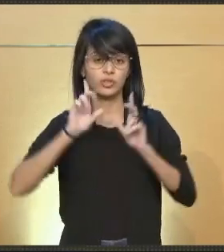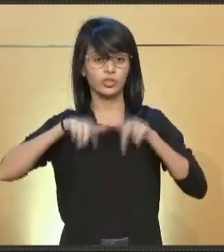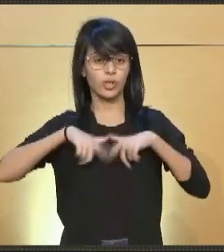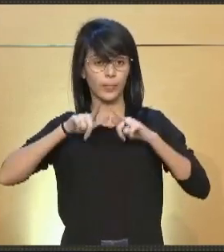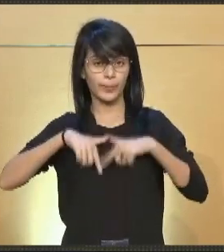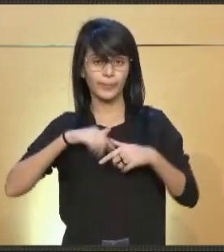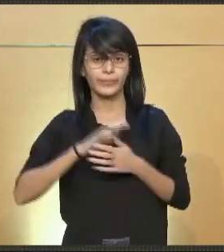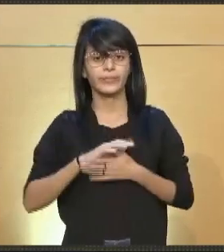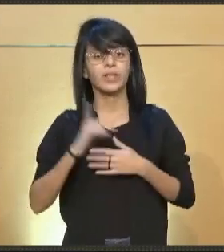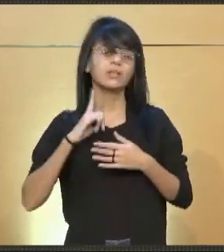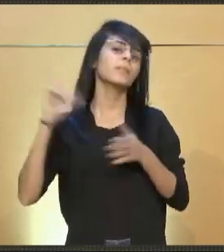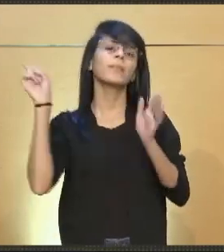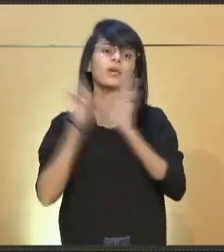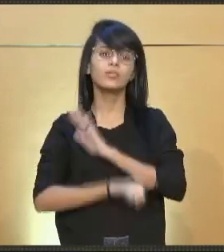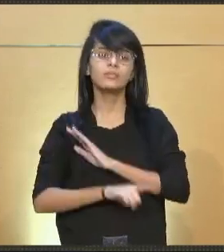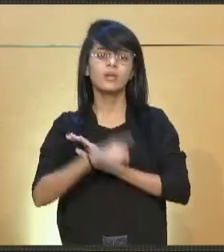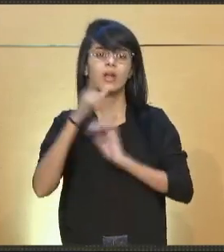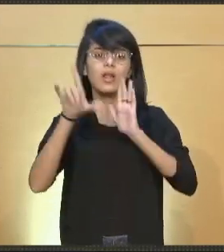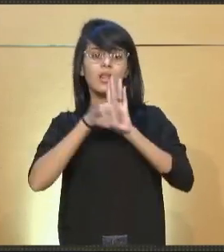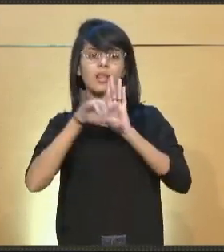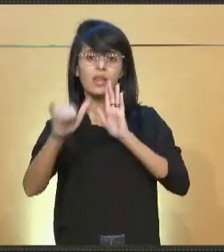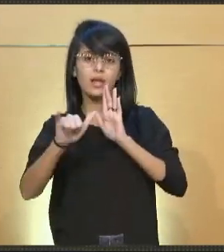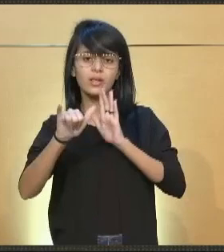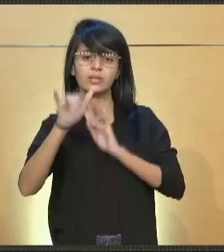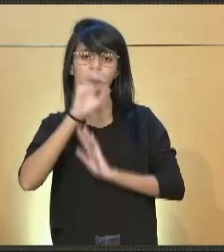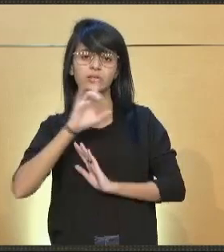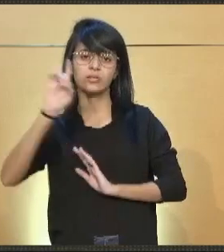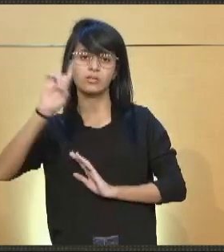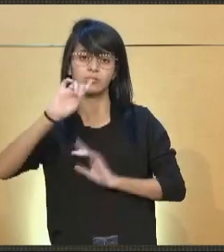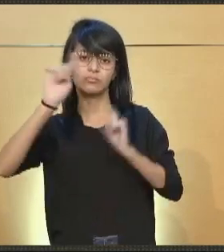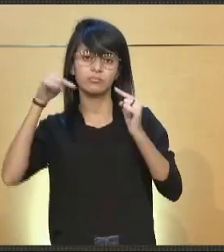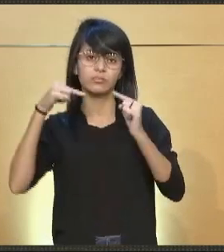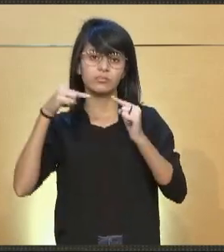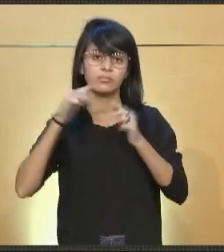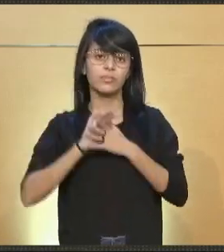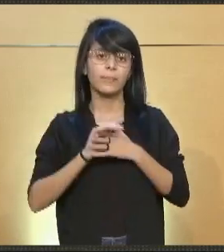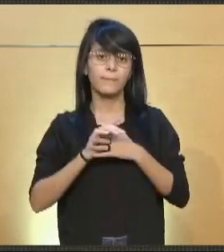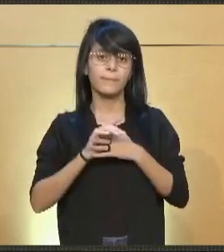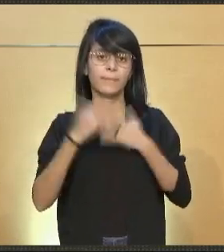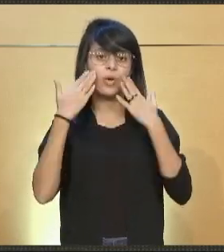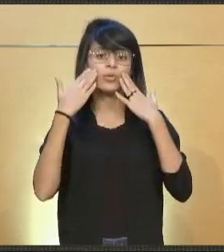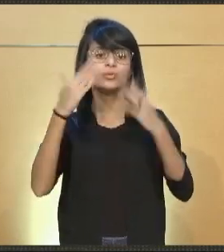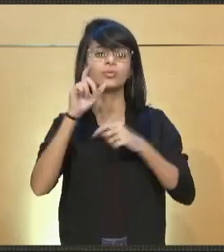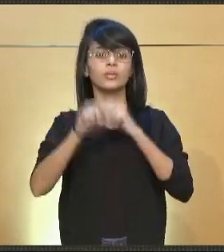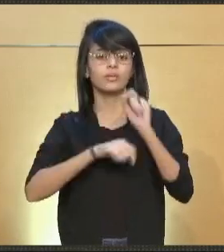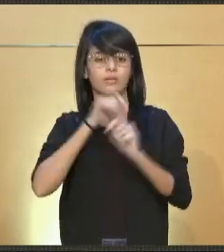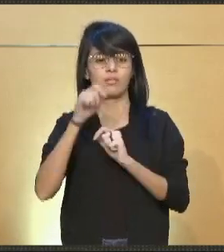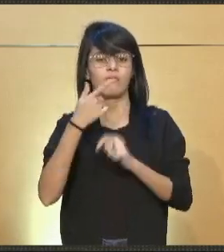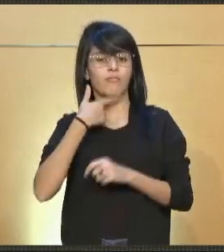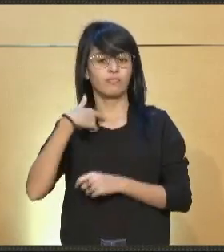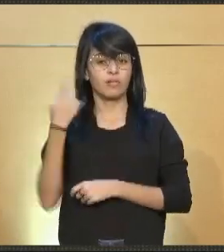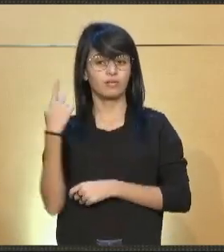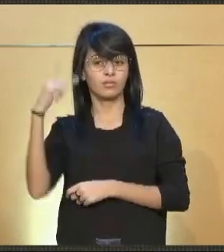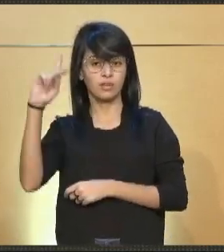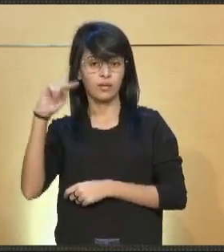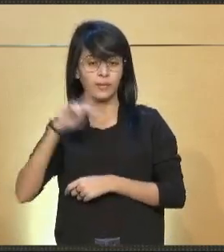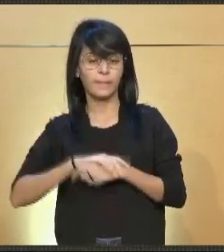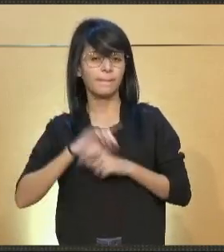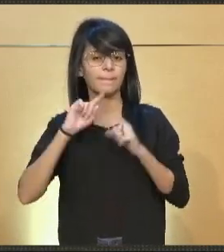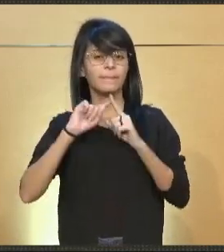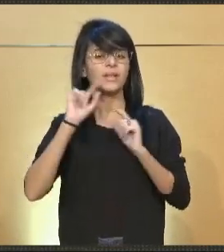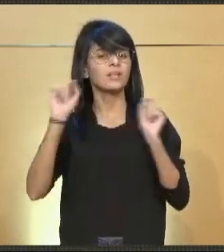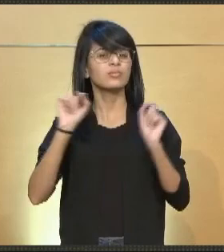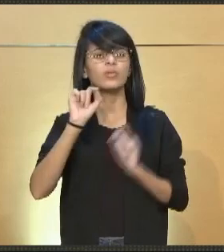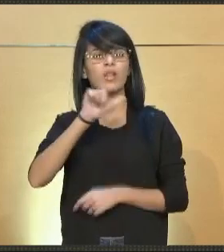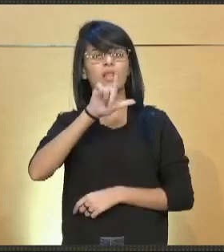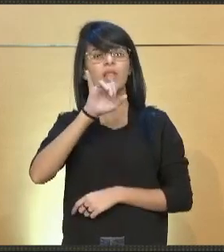grande pergunta, as leis de Deus consolidam, as leis de Deus expressam a vontade moral de Deus. Mas o que é lei? Para que